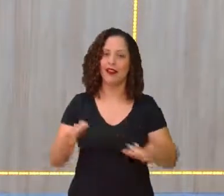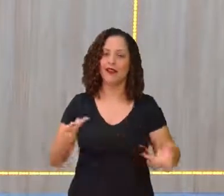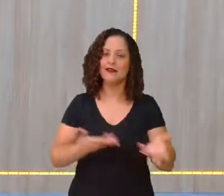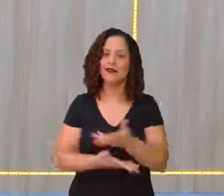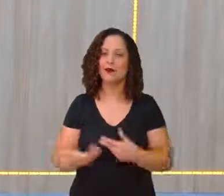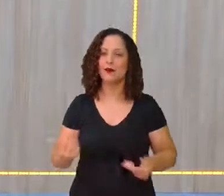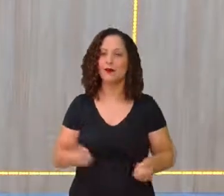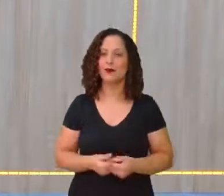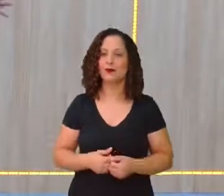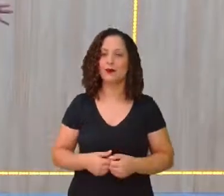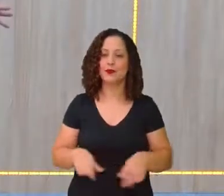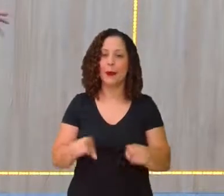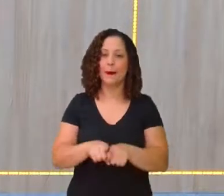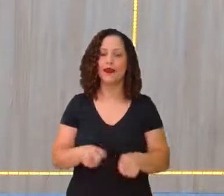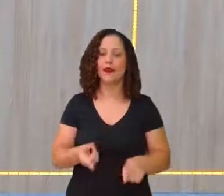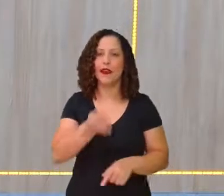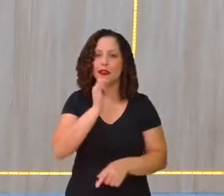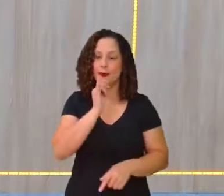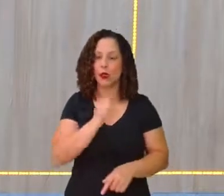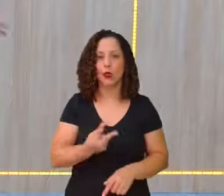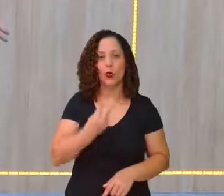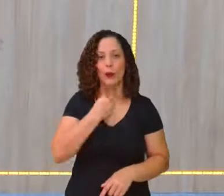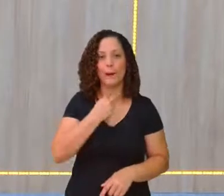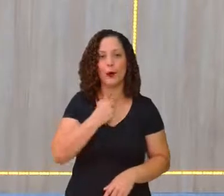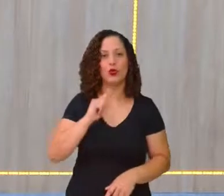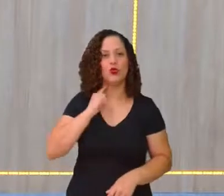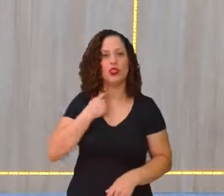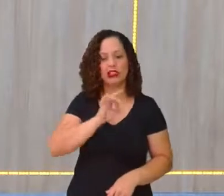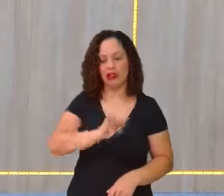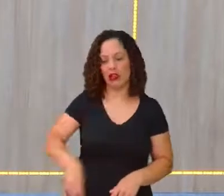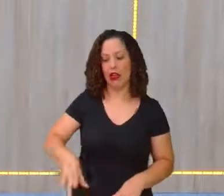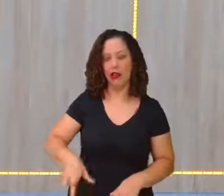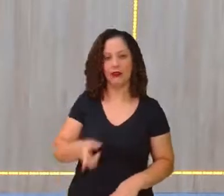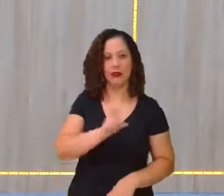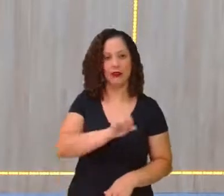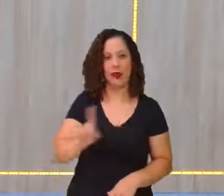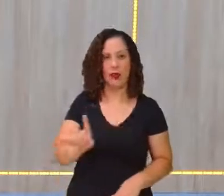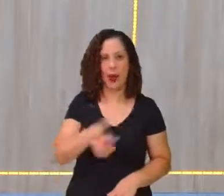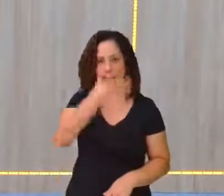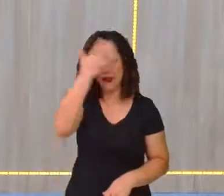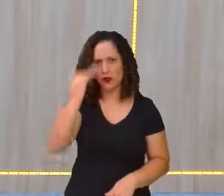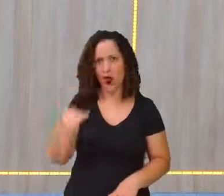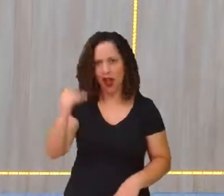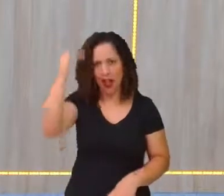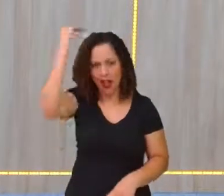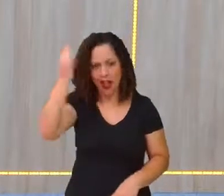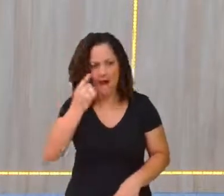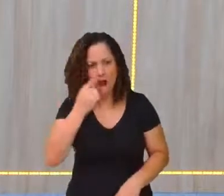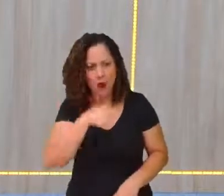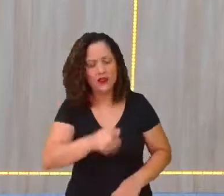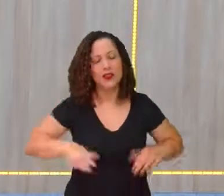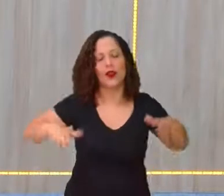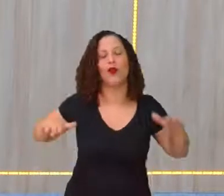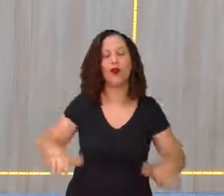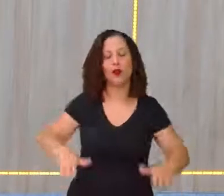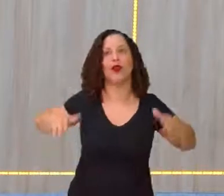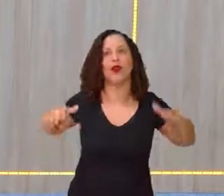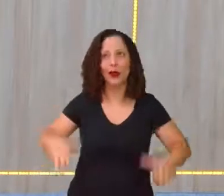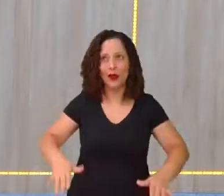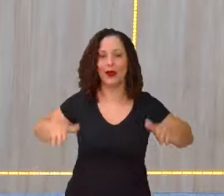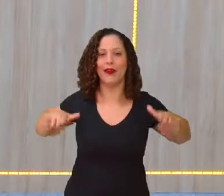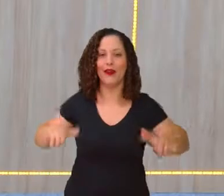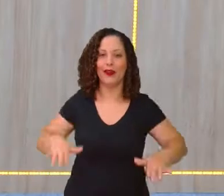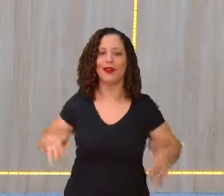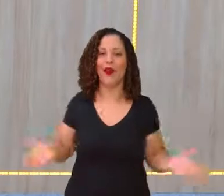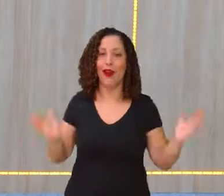essa questão de não pode jogar lixo no chão. Então, jogou lixo no chão, um mais graduado viu, paga 10. Então, você ia lá e pagava. Então,